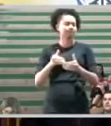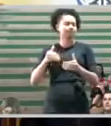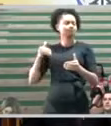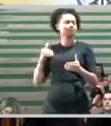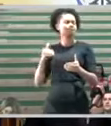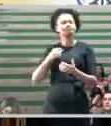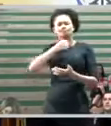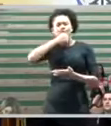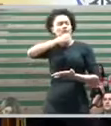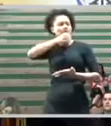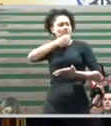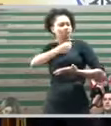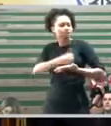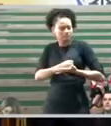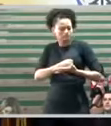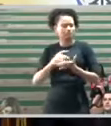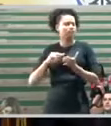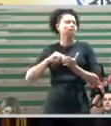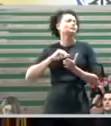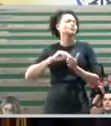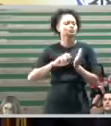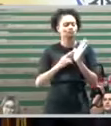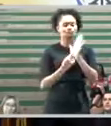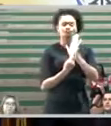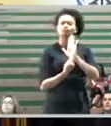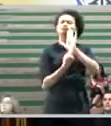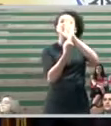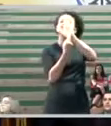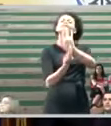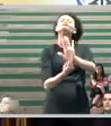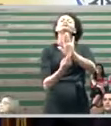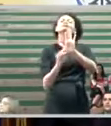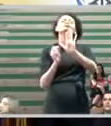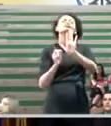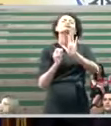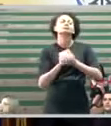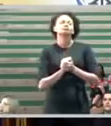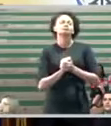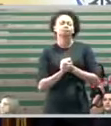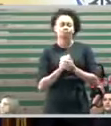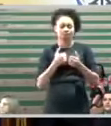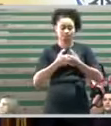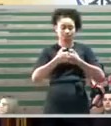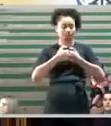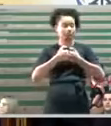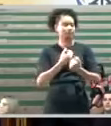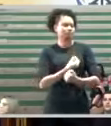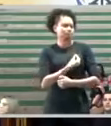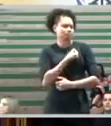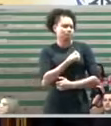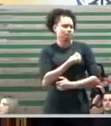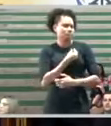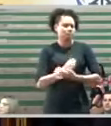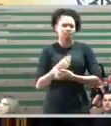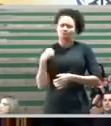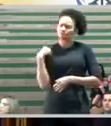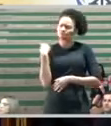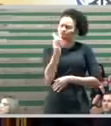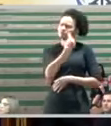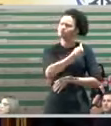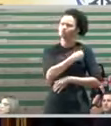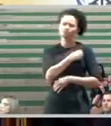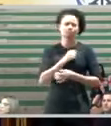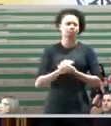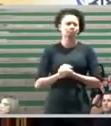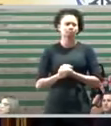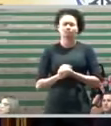Testamento era representada pela presença da arca. Quando nós observamos, quando